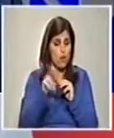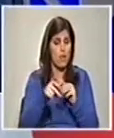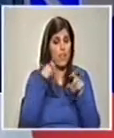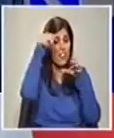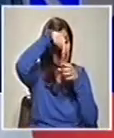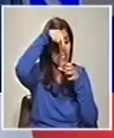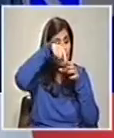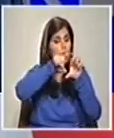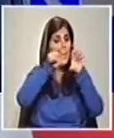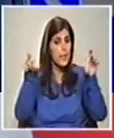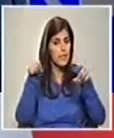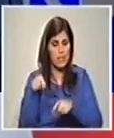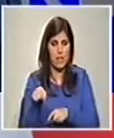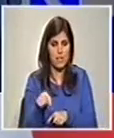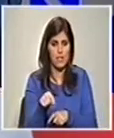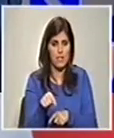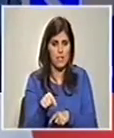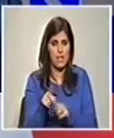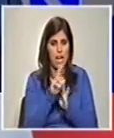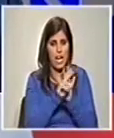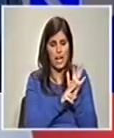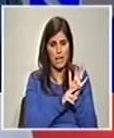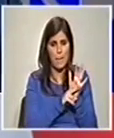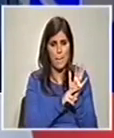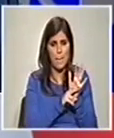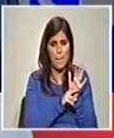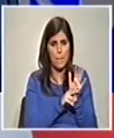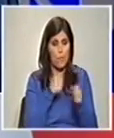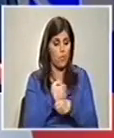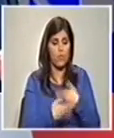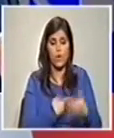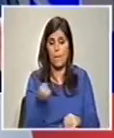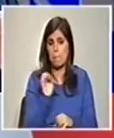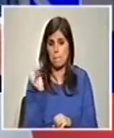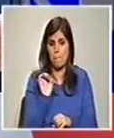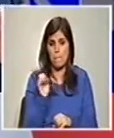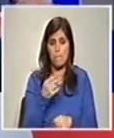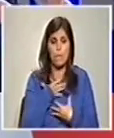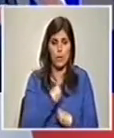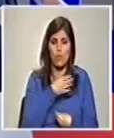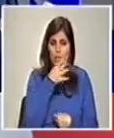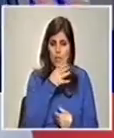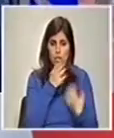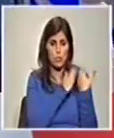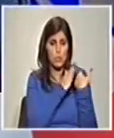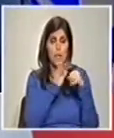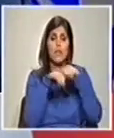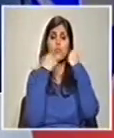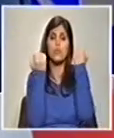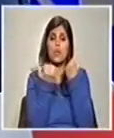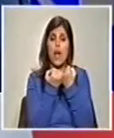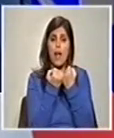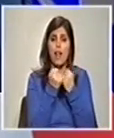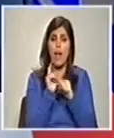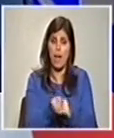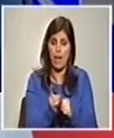empresas esse normativo, se quiser, institucional, não funciona. E, portanto, eu queria dizer, a responsabilidade social é, antes de